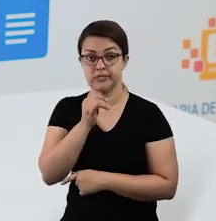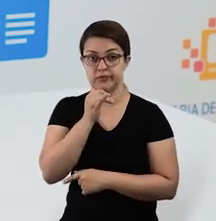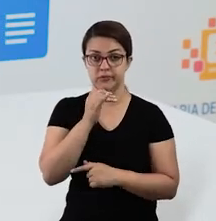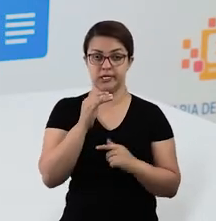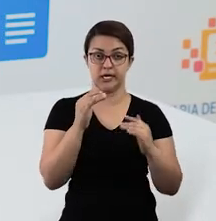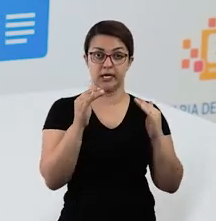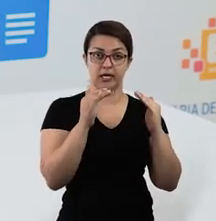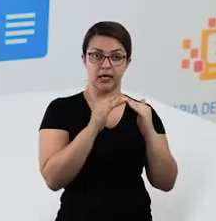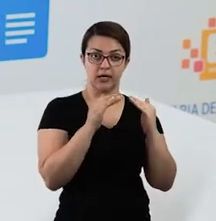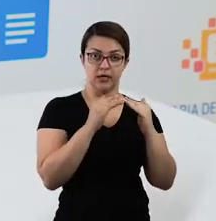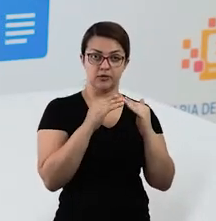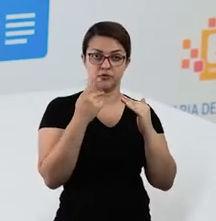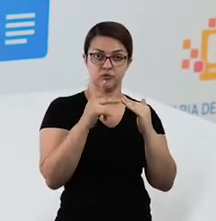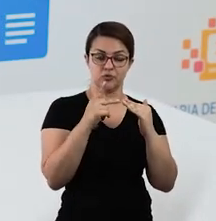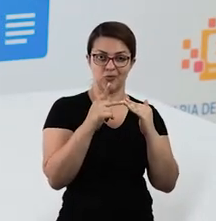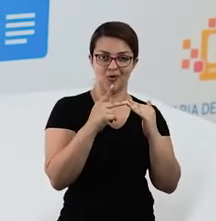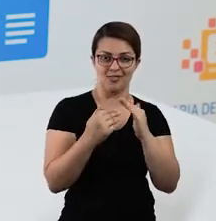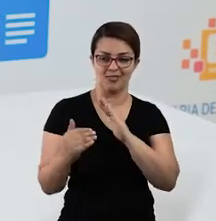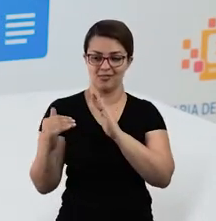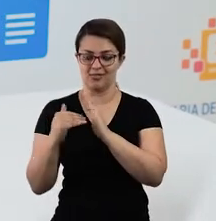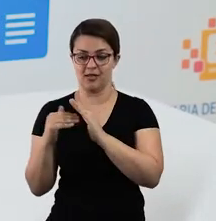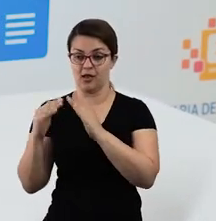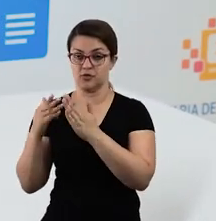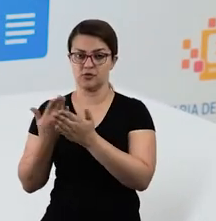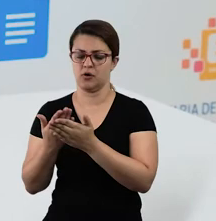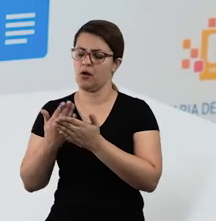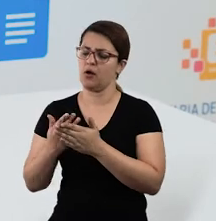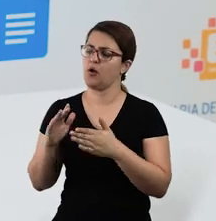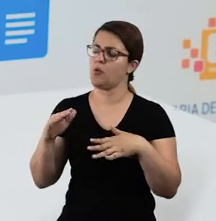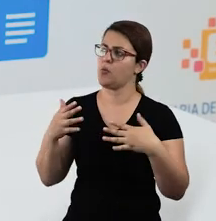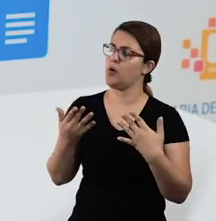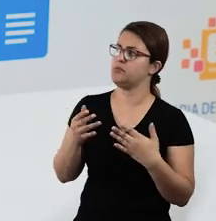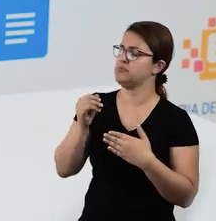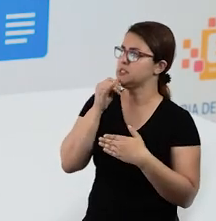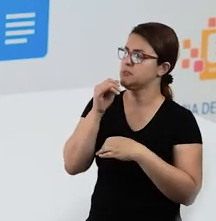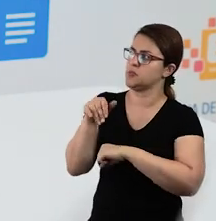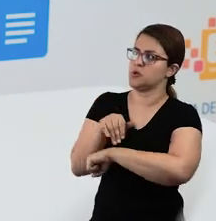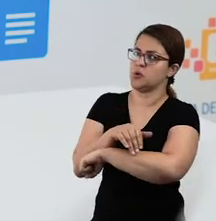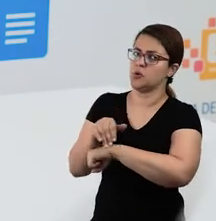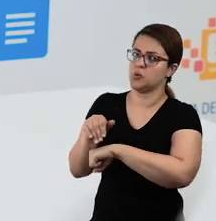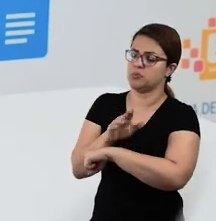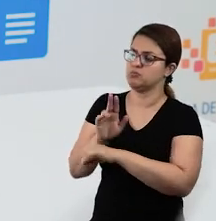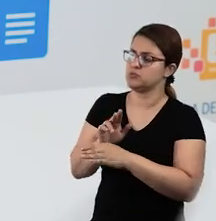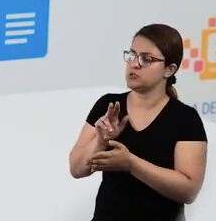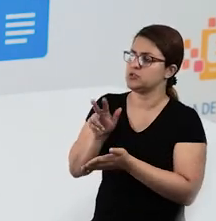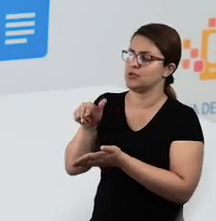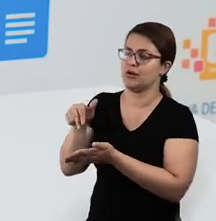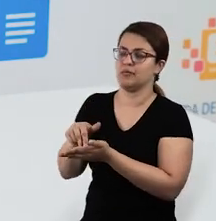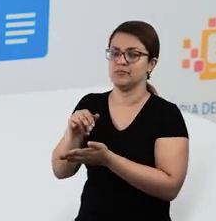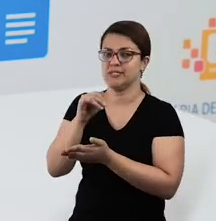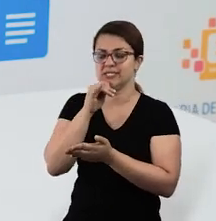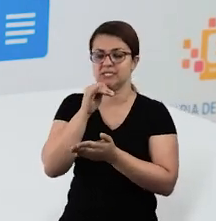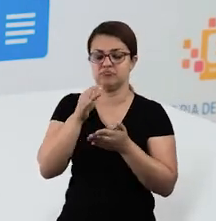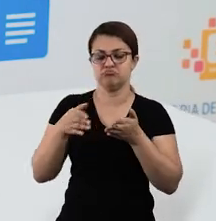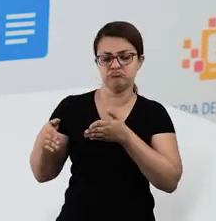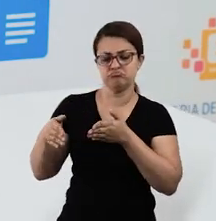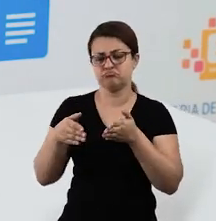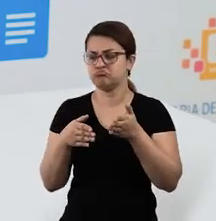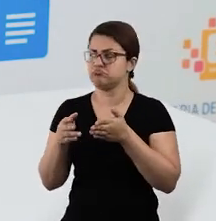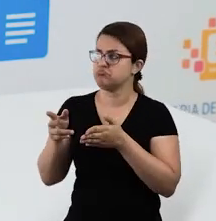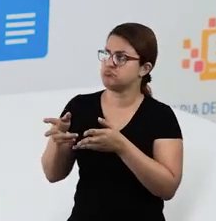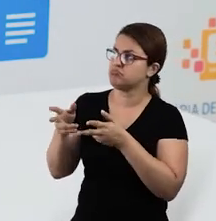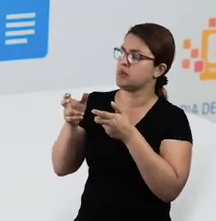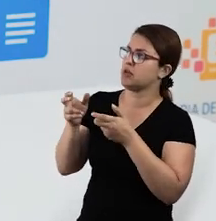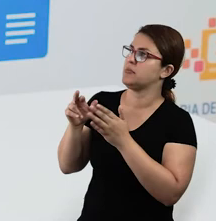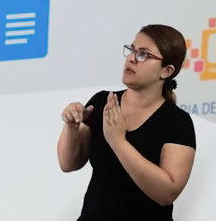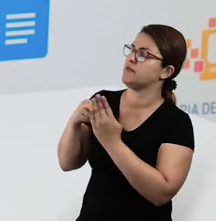sua casa, se você pensar aí, quais os pontos que você lembra? Ah, eu passo por uma outra escola, eu passo por um